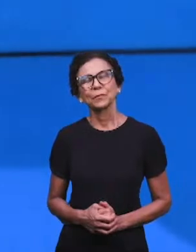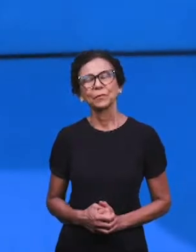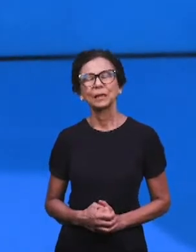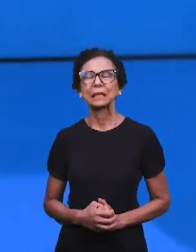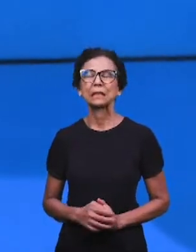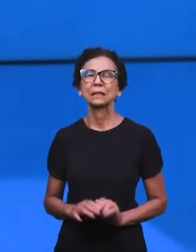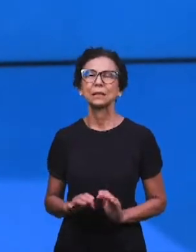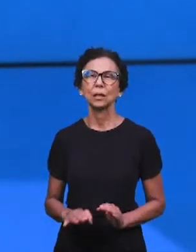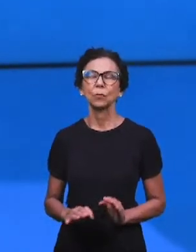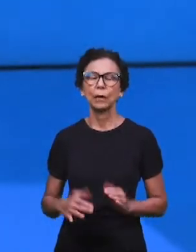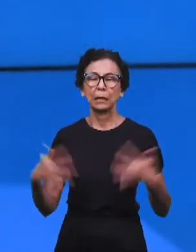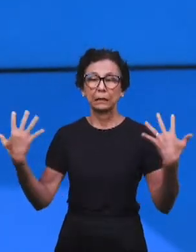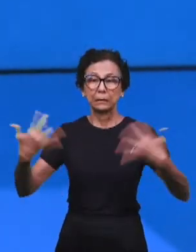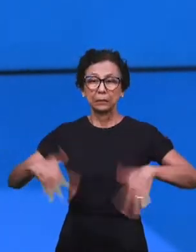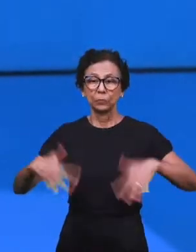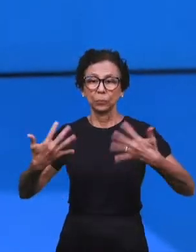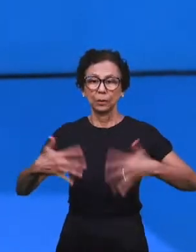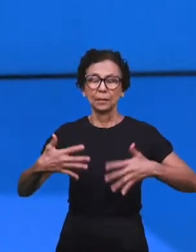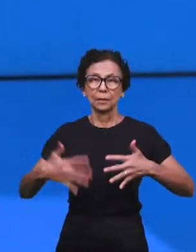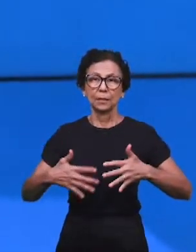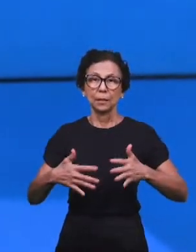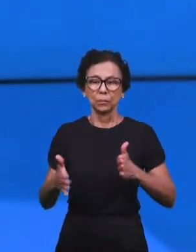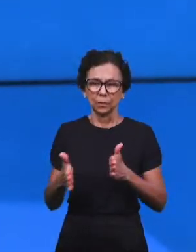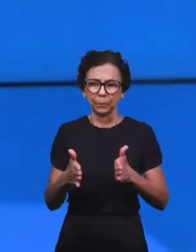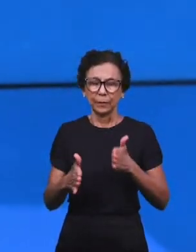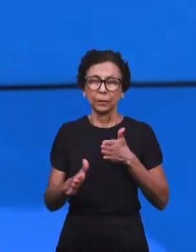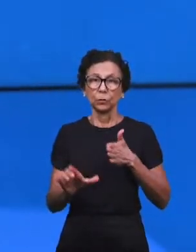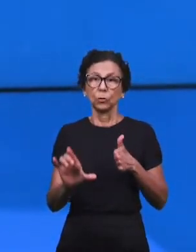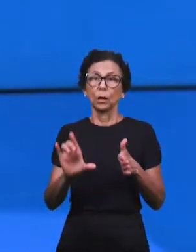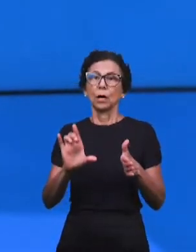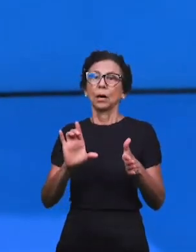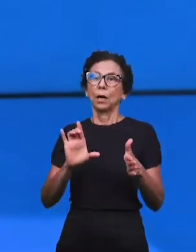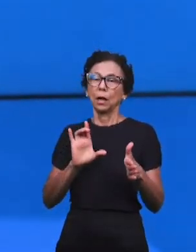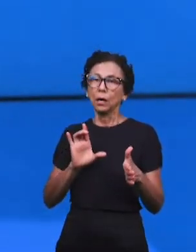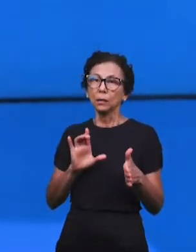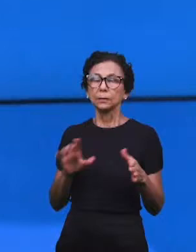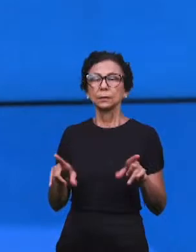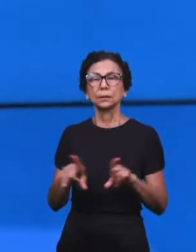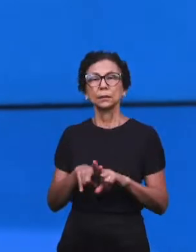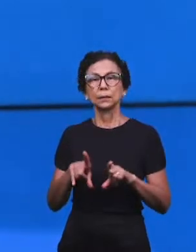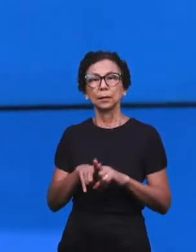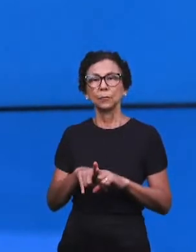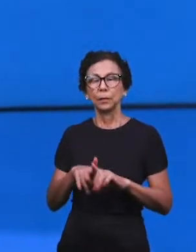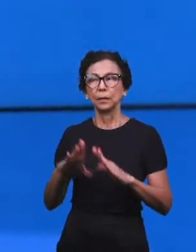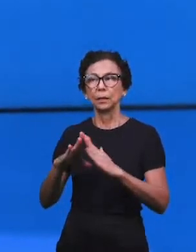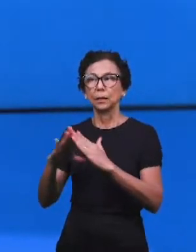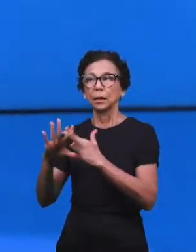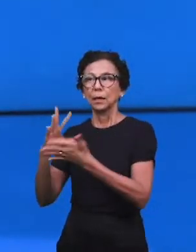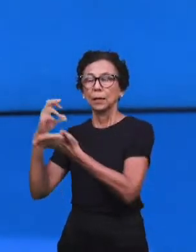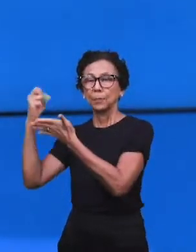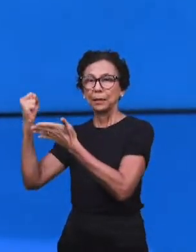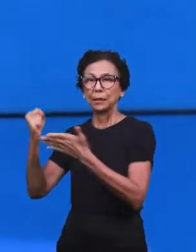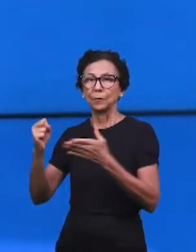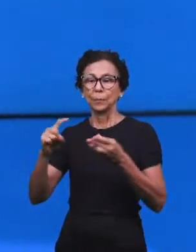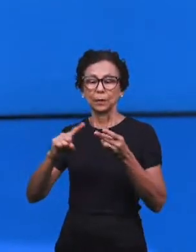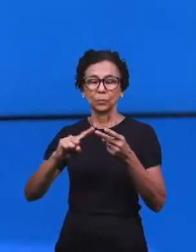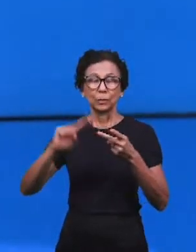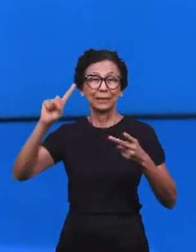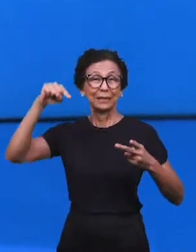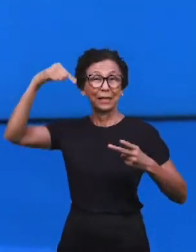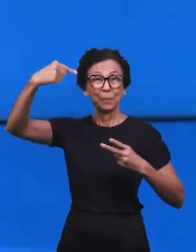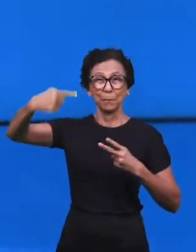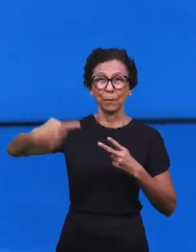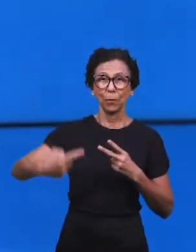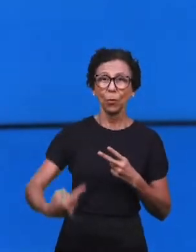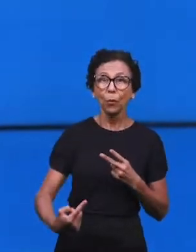pré-tribulação, período de pré-tribulação, pós-arrebatamento, nós estamos falando de aquilo que vai acontecer, ou que está acontecendo antes